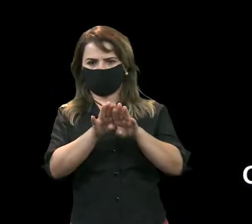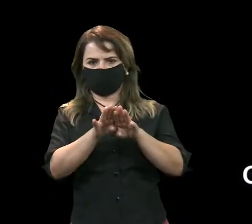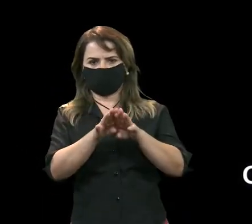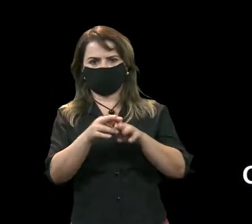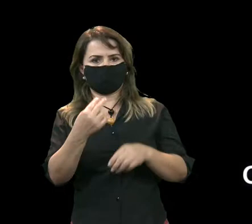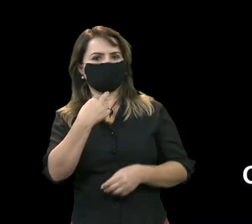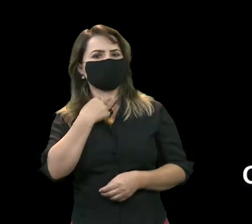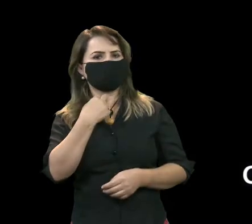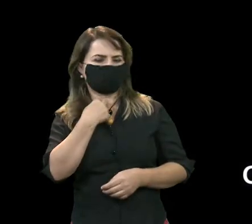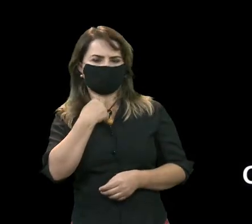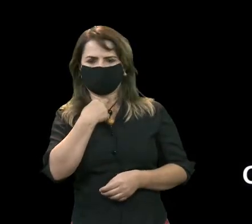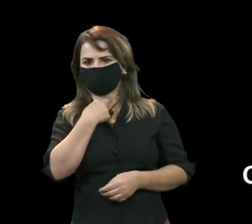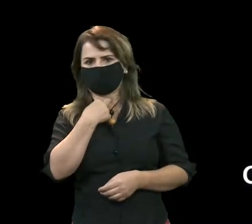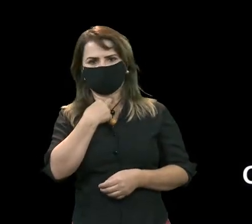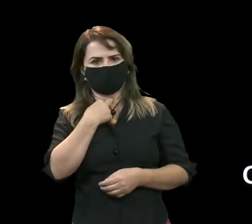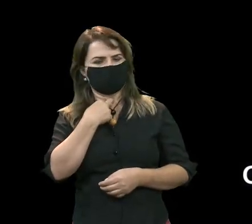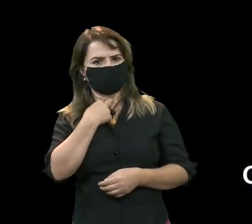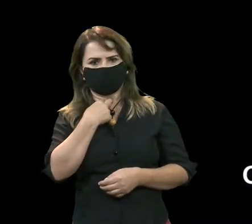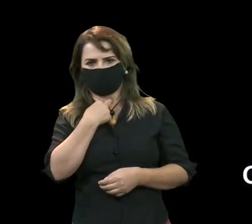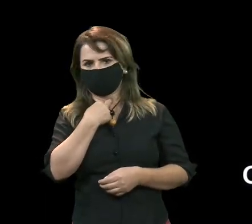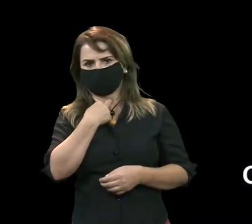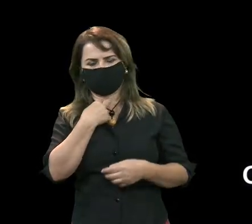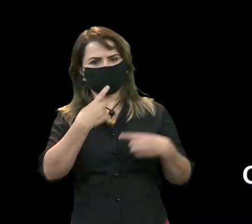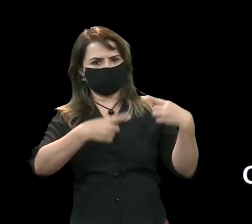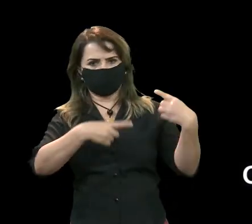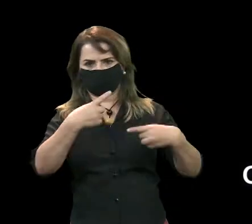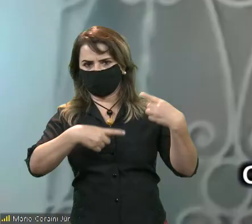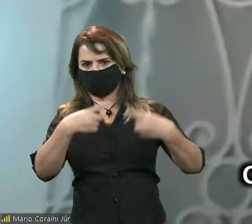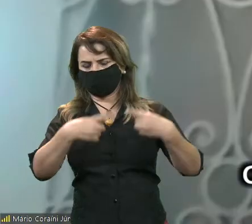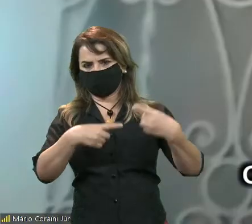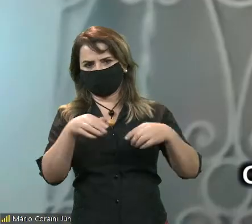de concorrer a um cargo da mesa.